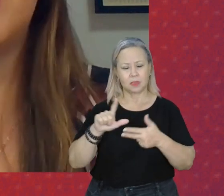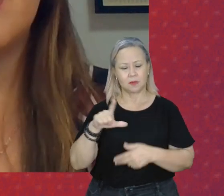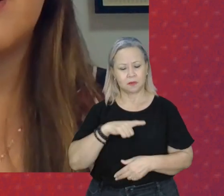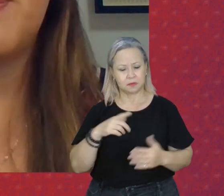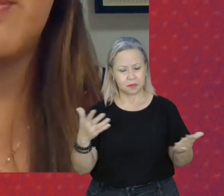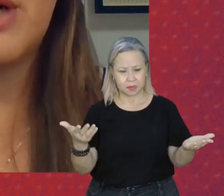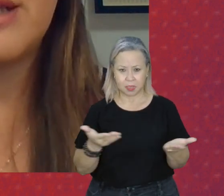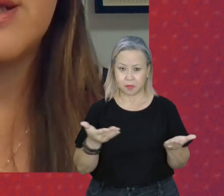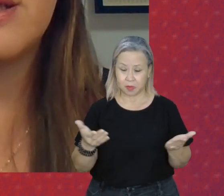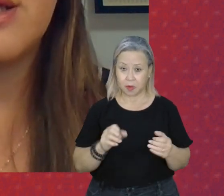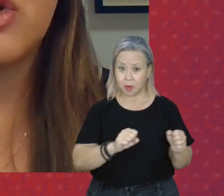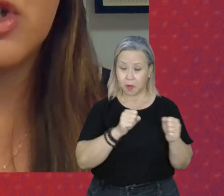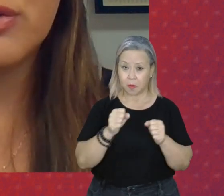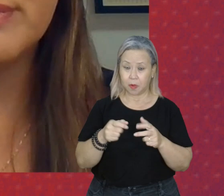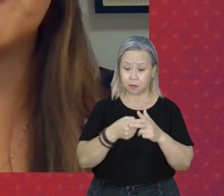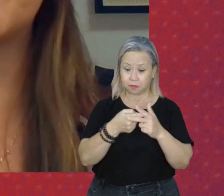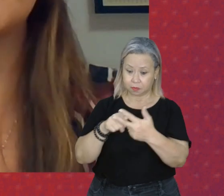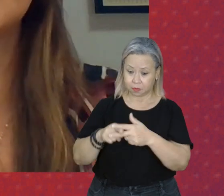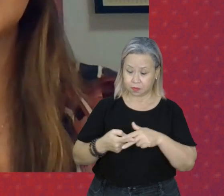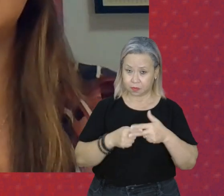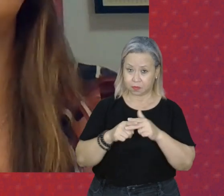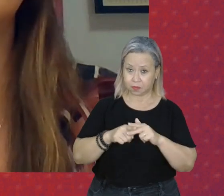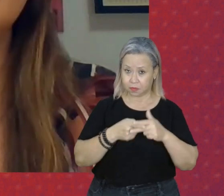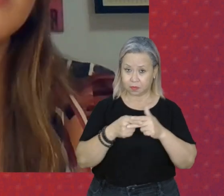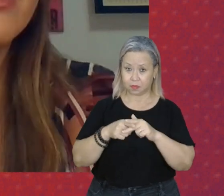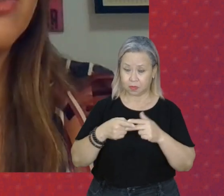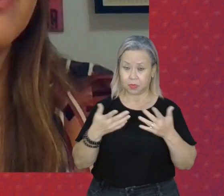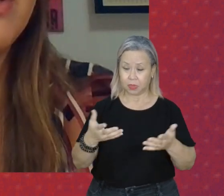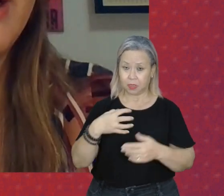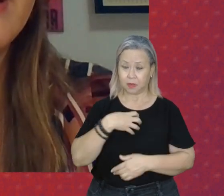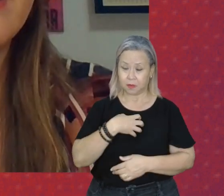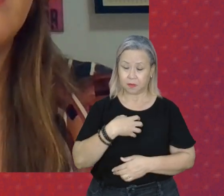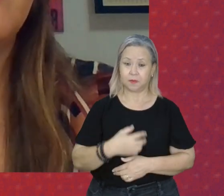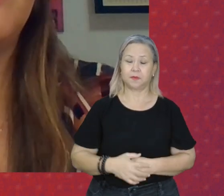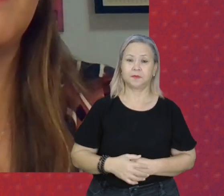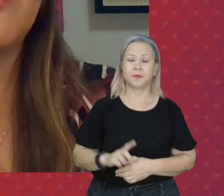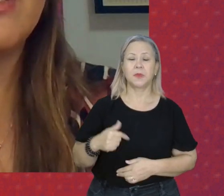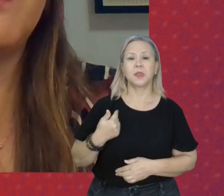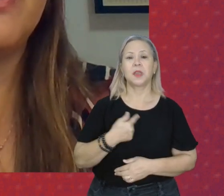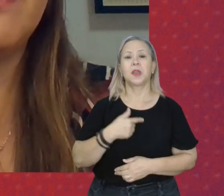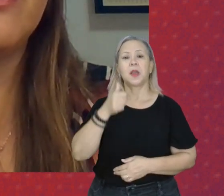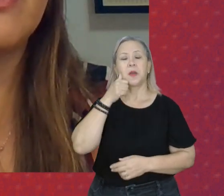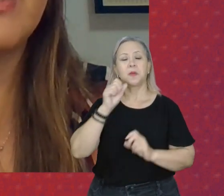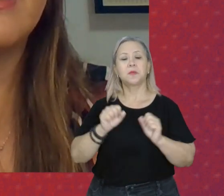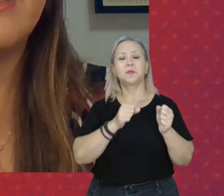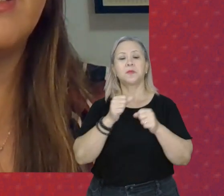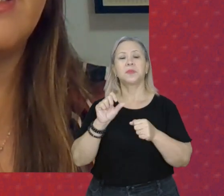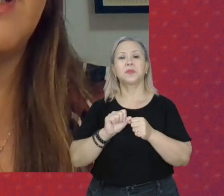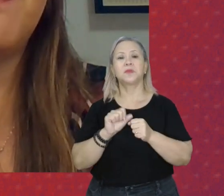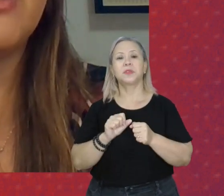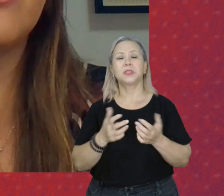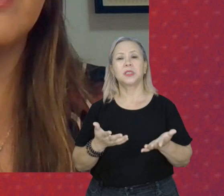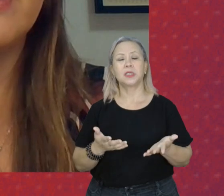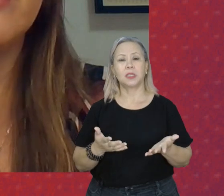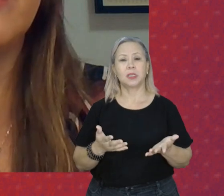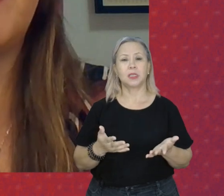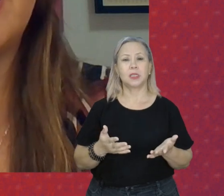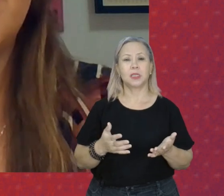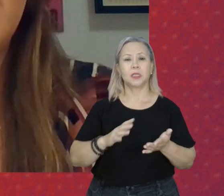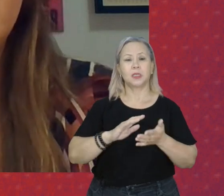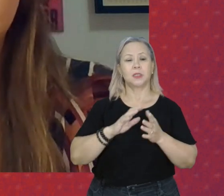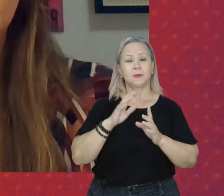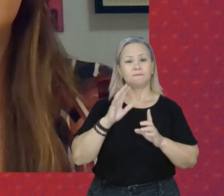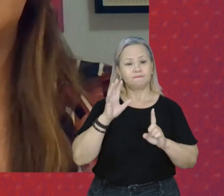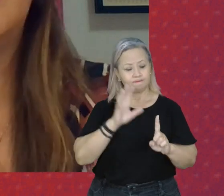hoje, poderia ser aprimorada nesse sentido. Outra coisa que nós mulheres podemos fazer pressionando